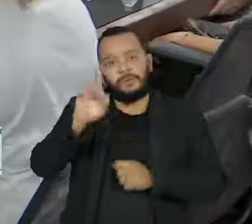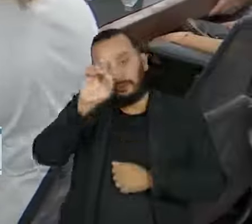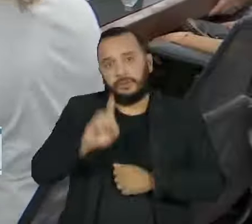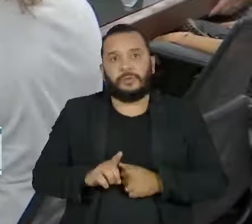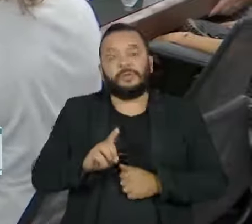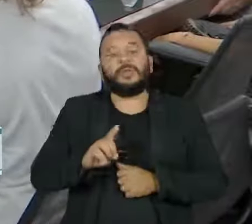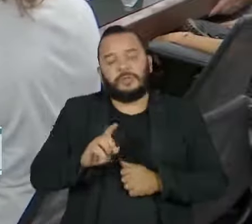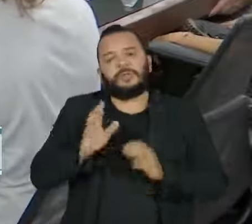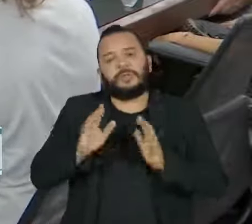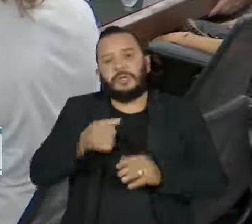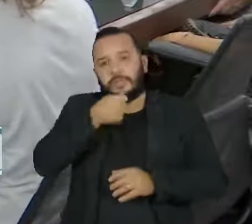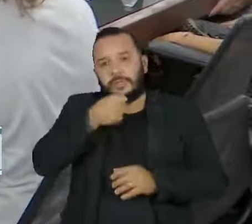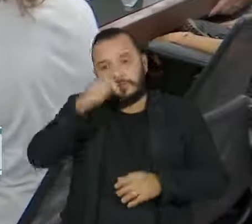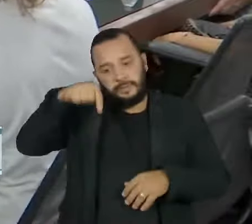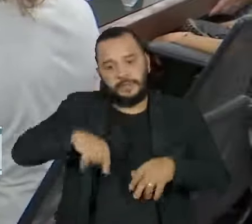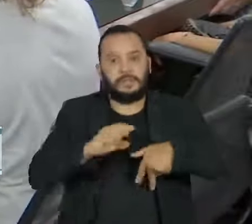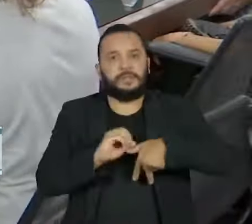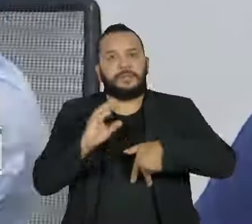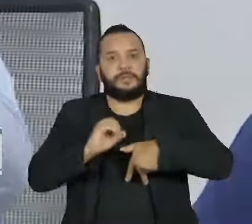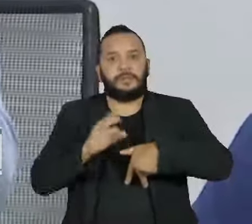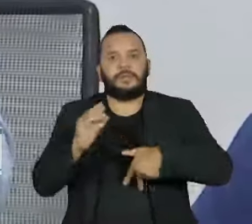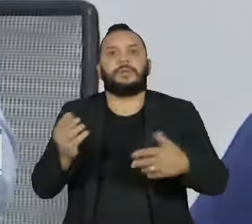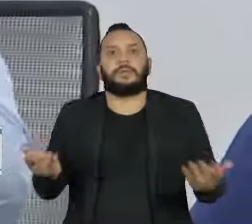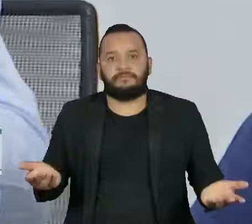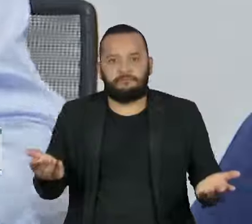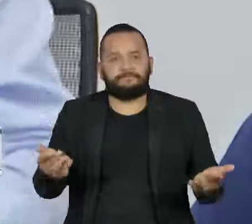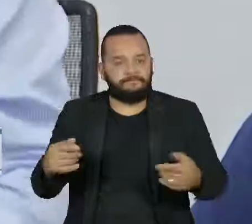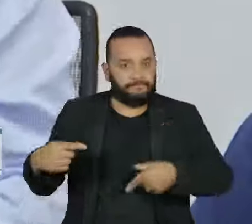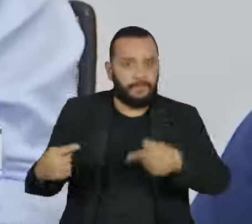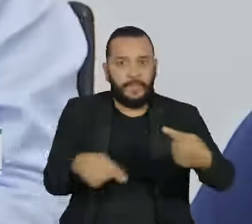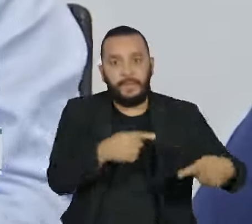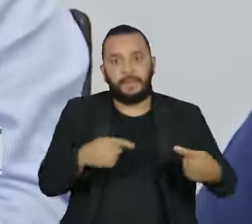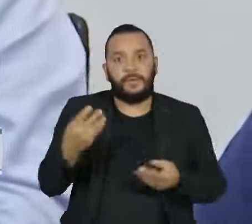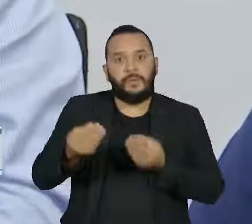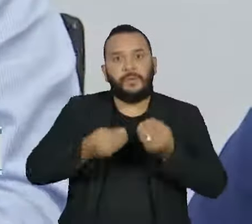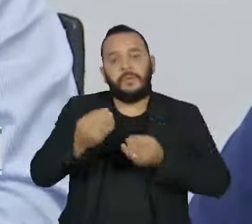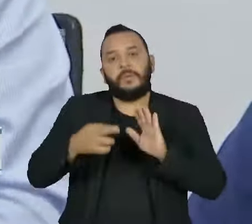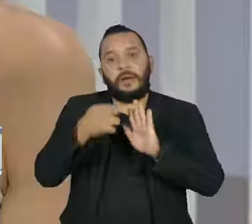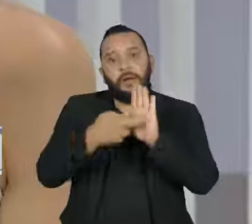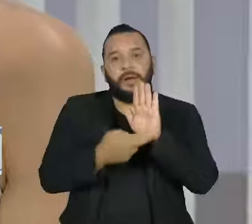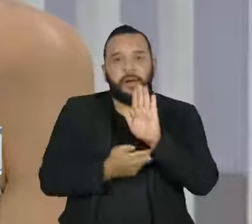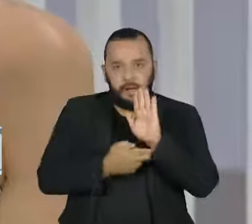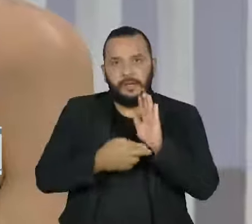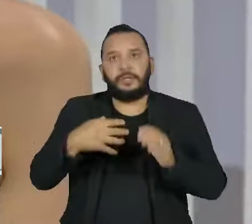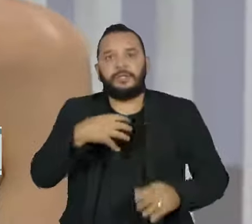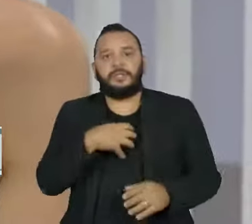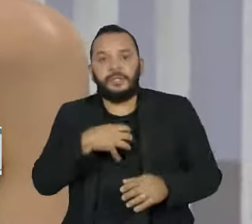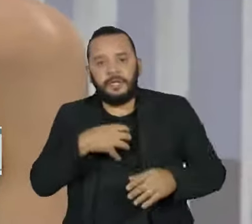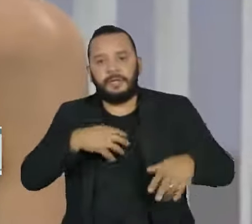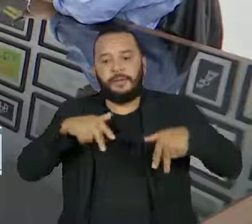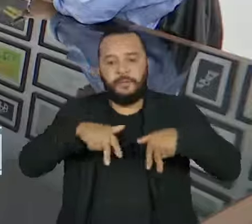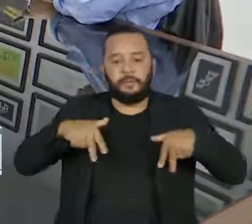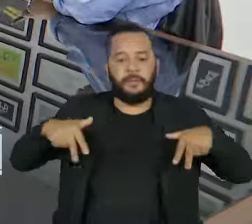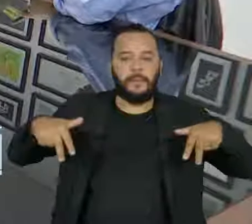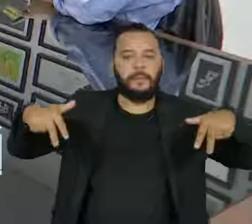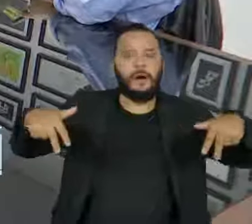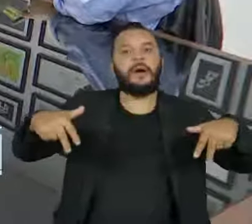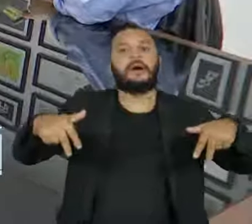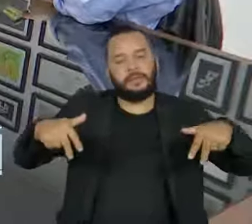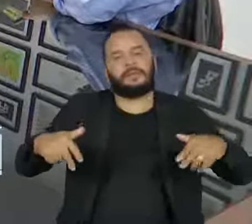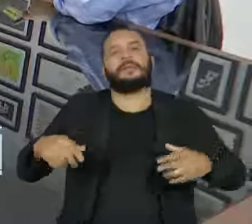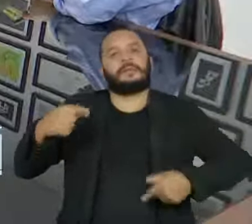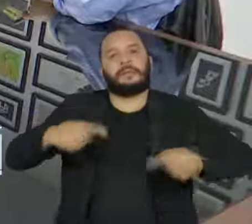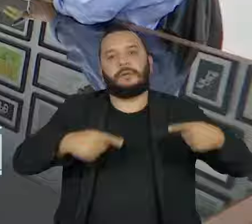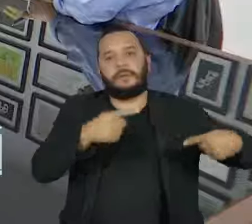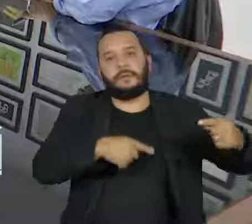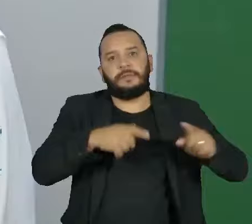Cultura na sede da Fundação Padre Anchieta. Eles debateram sobre as regras, o formato e o modelo do debate, que será realizado